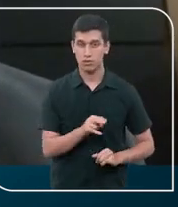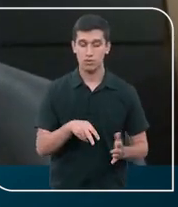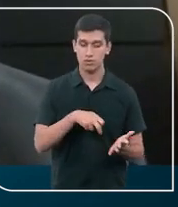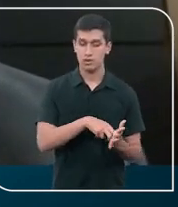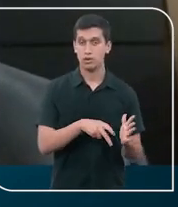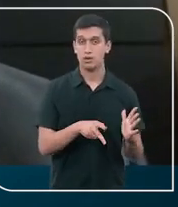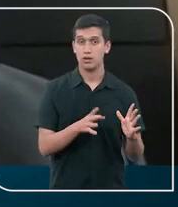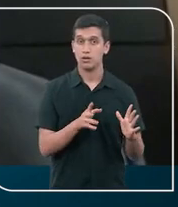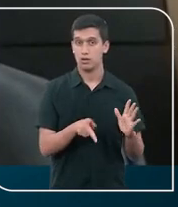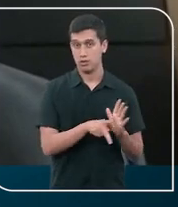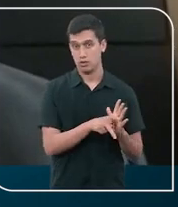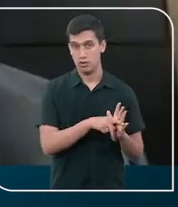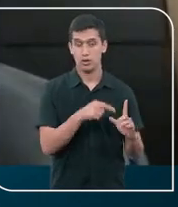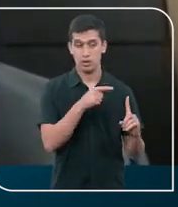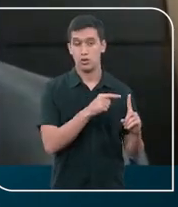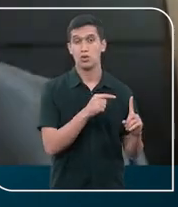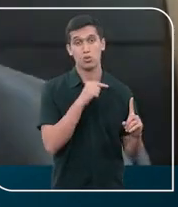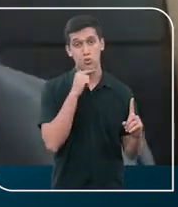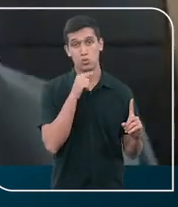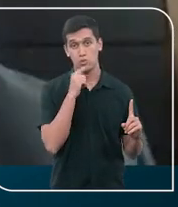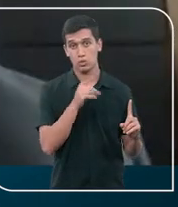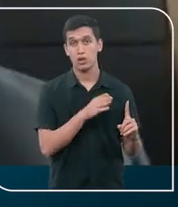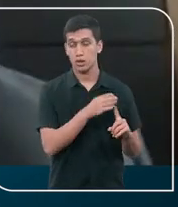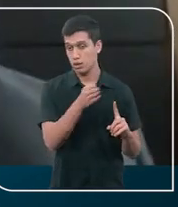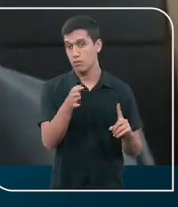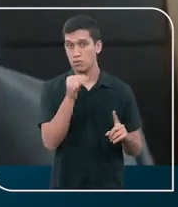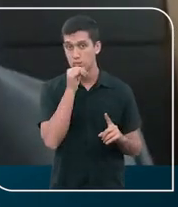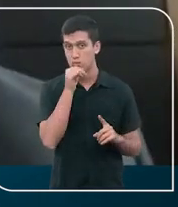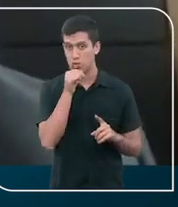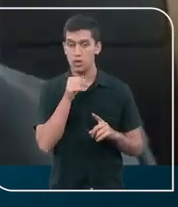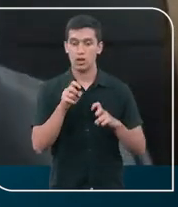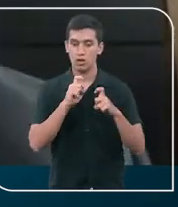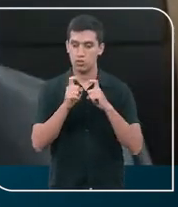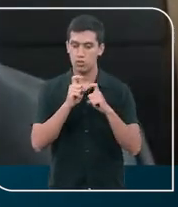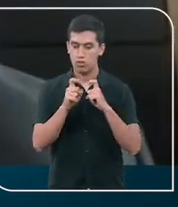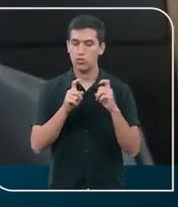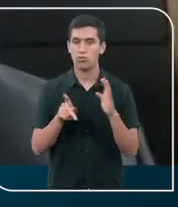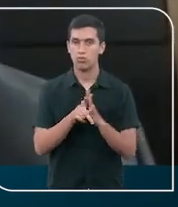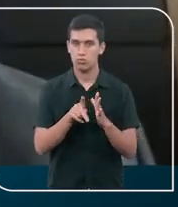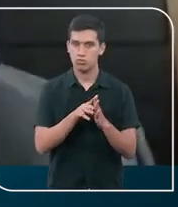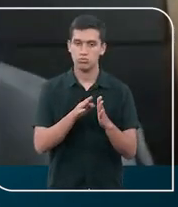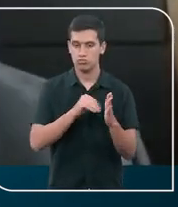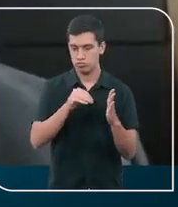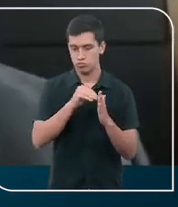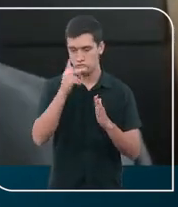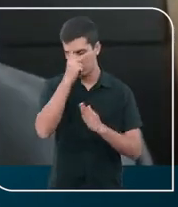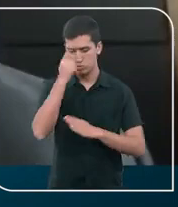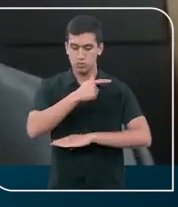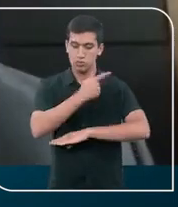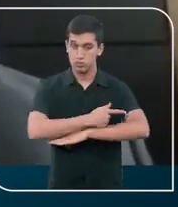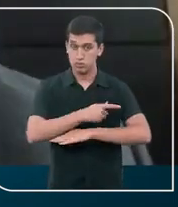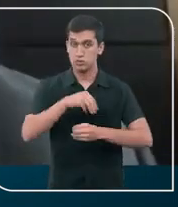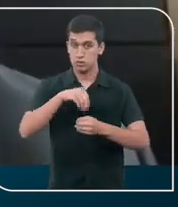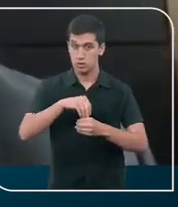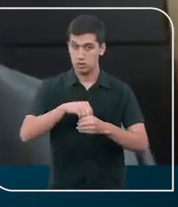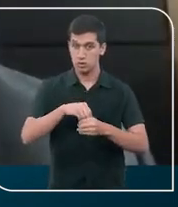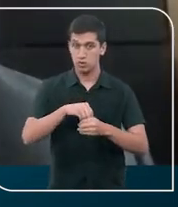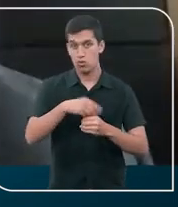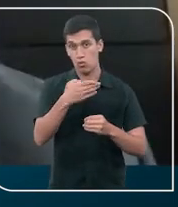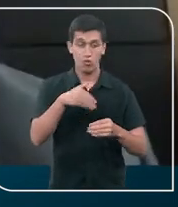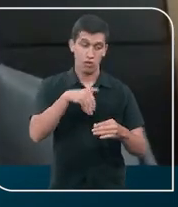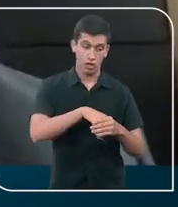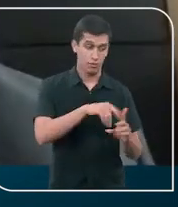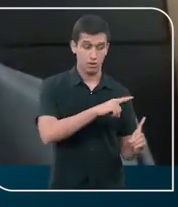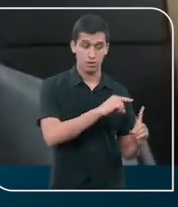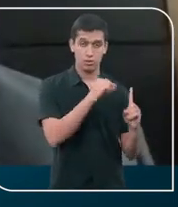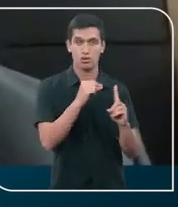que seria ele não poder participar de uma assembleia de condôminos, né, votar ou ser votado para cargos, né, nem